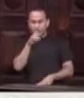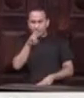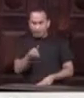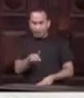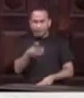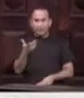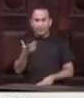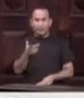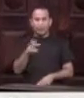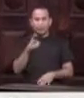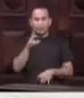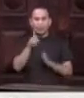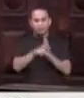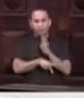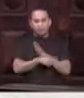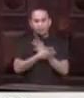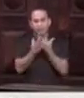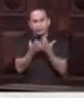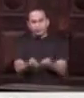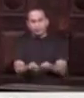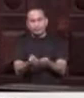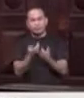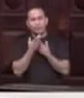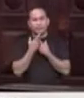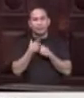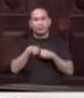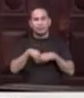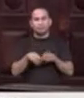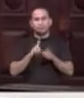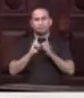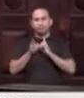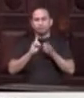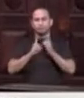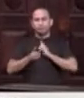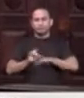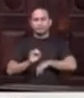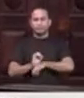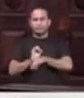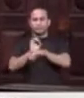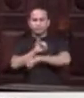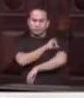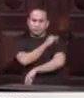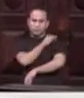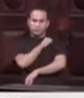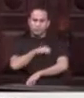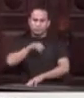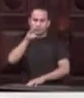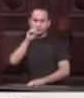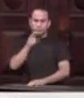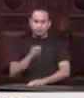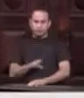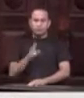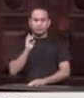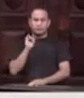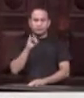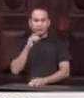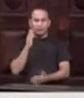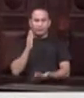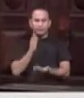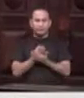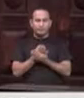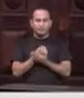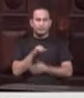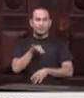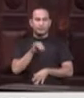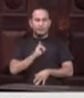autorizativo, implantar nas rodovias do Estado do Rio de Janeiro sinalização de advertência